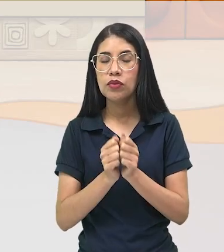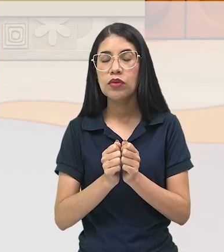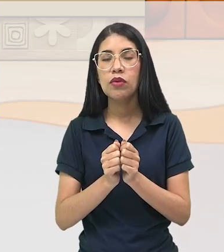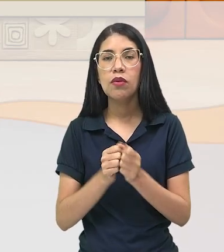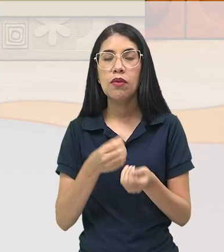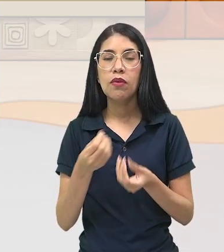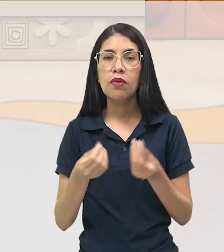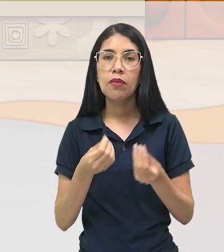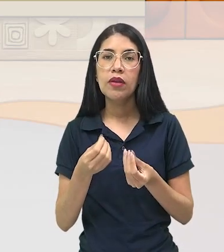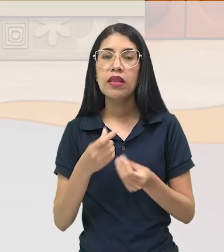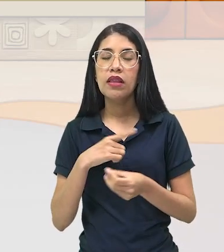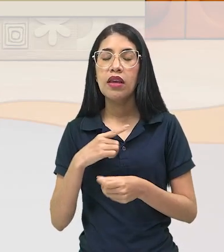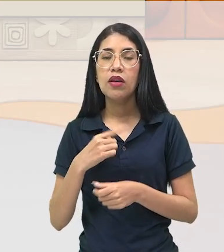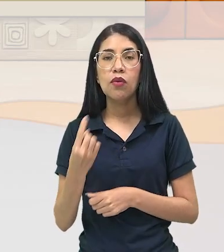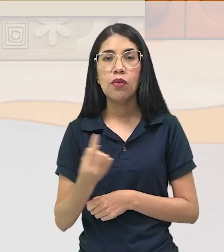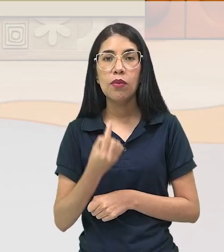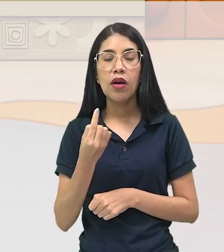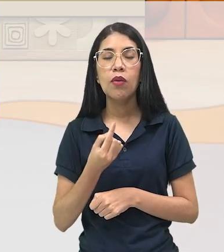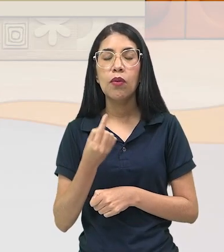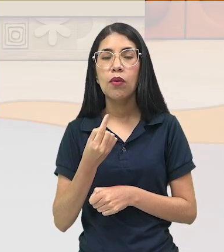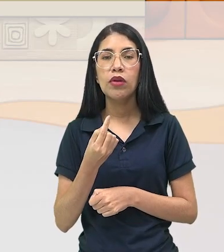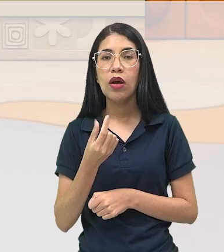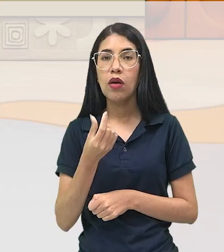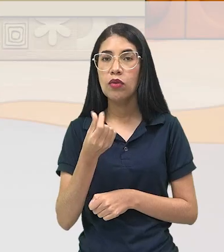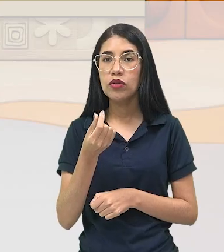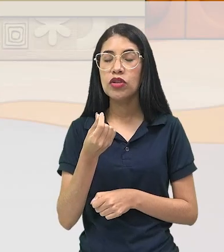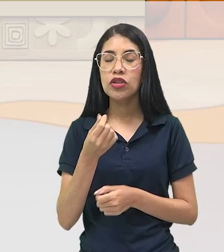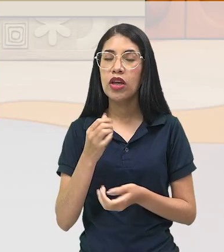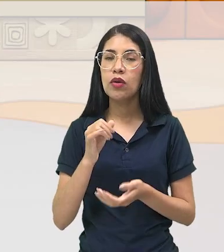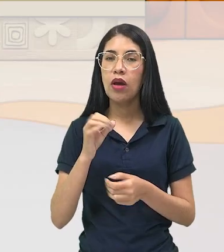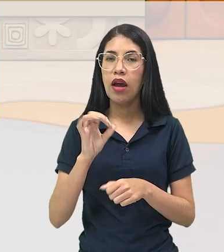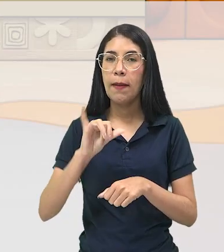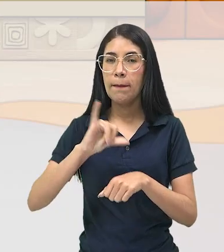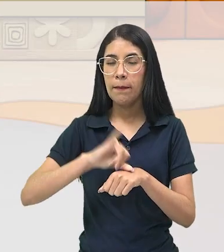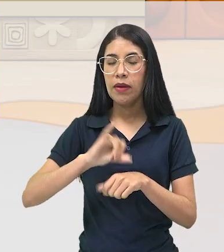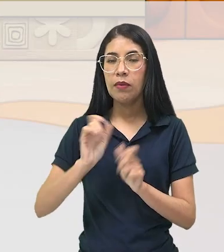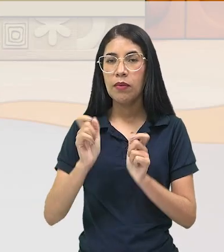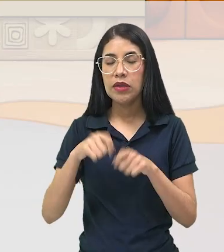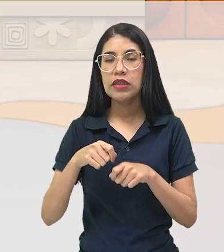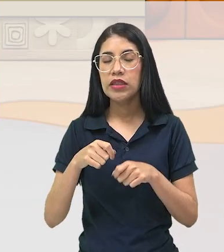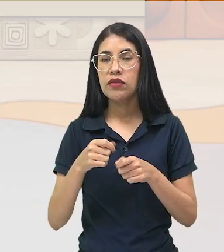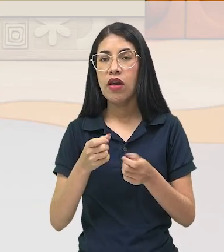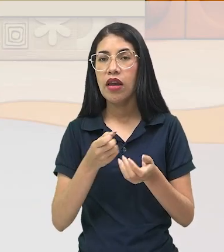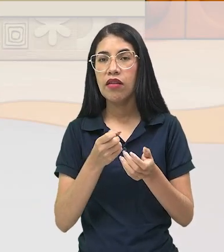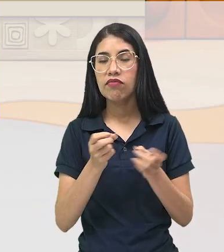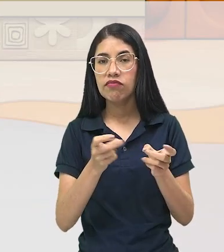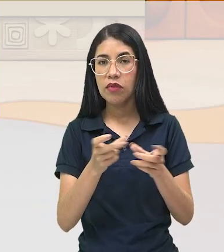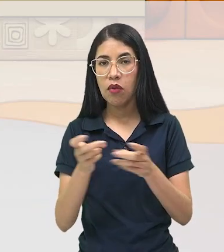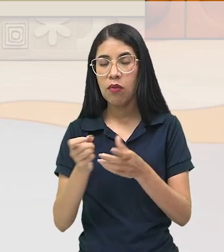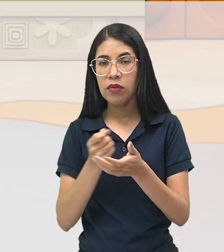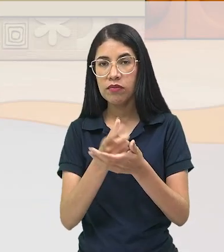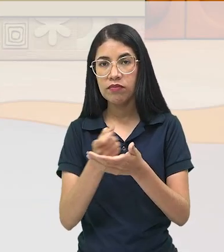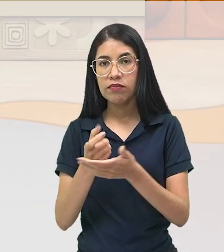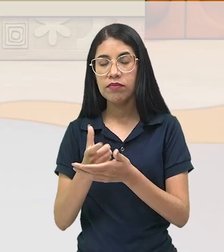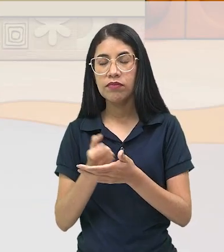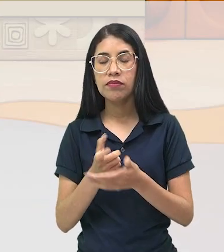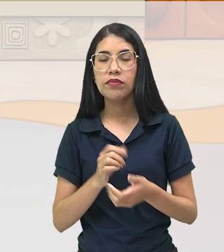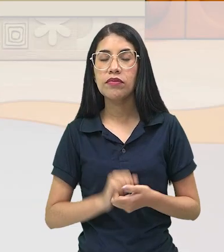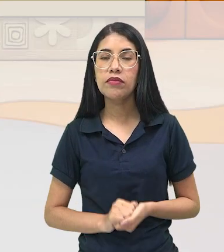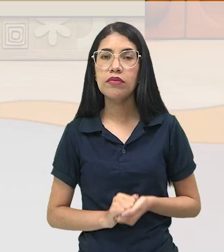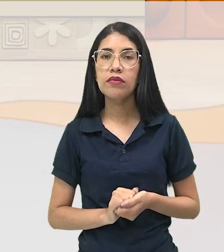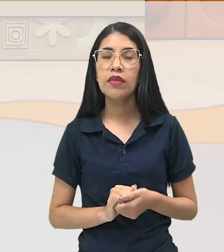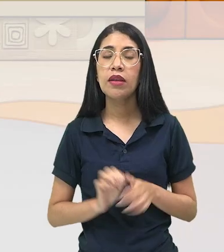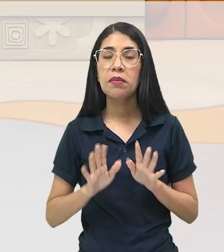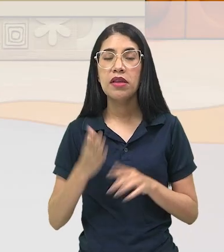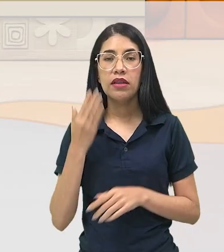terem uma moeda, né, que serve ali para os países desse bloco econômico, certo? Bem, a gente